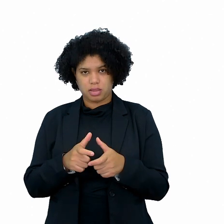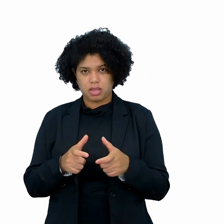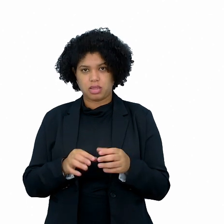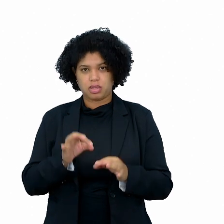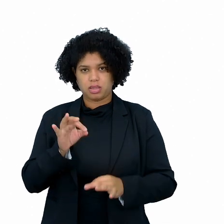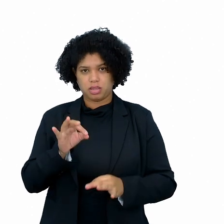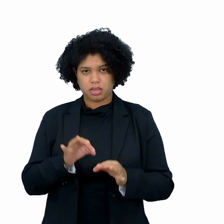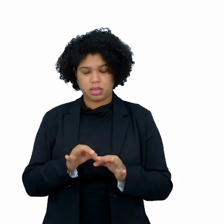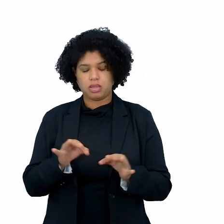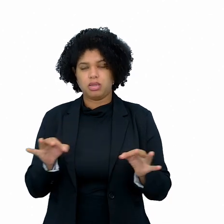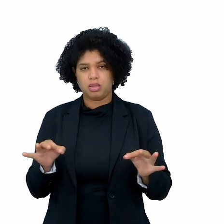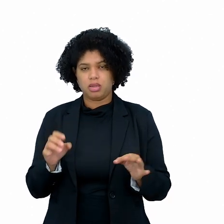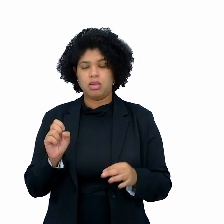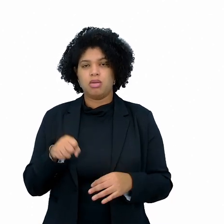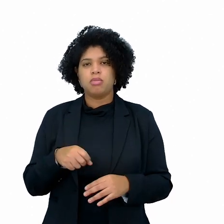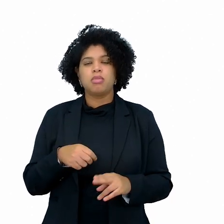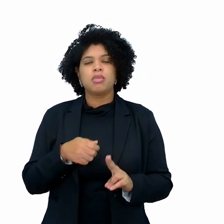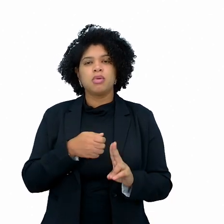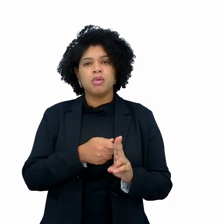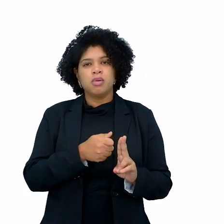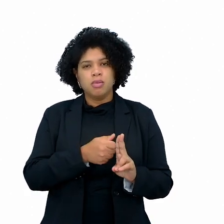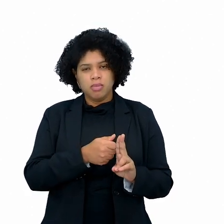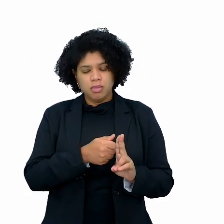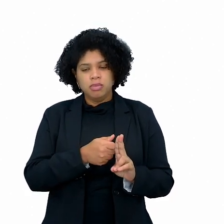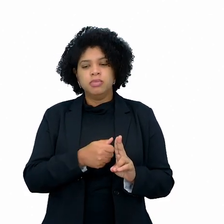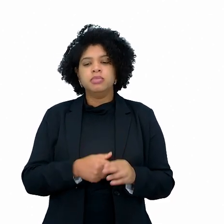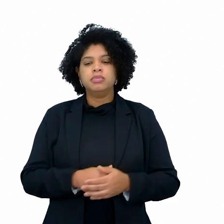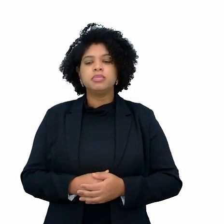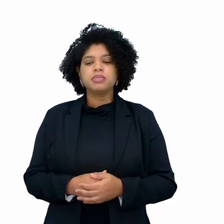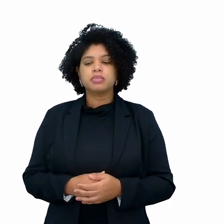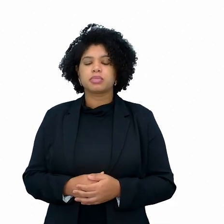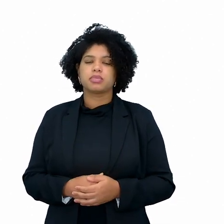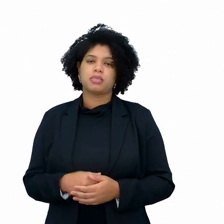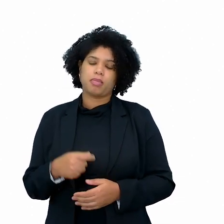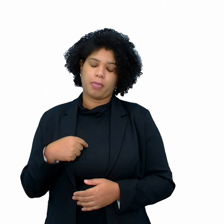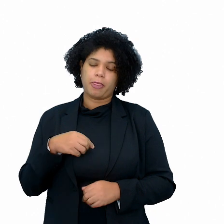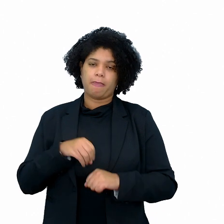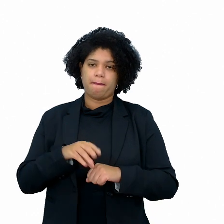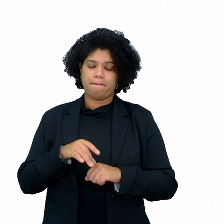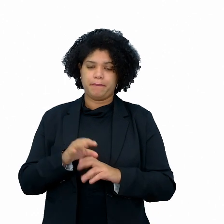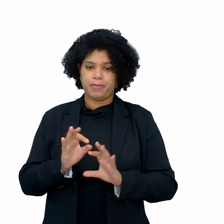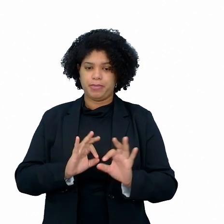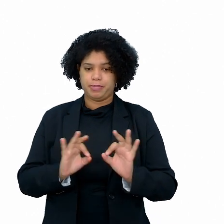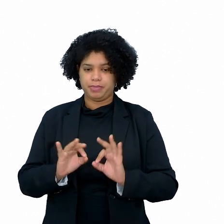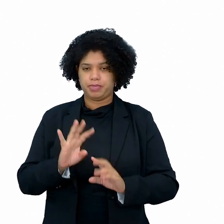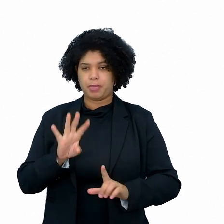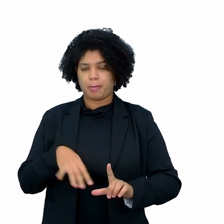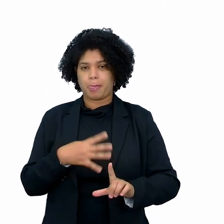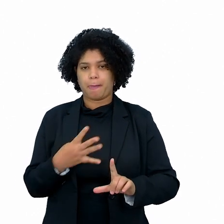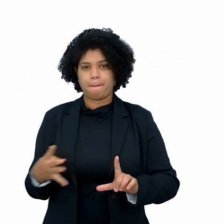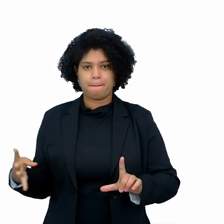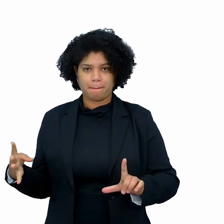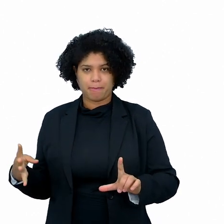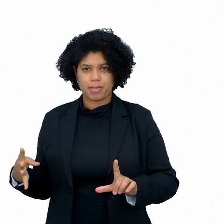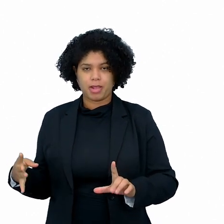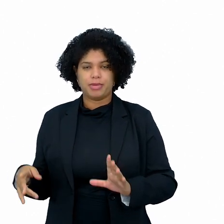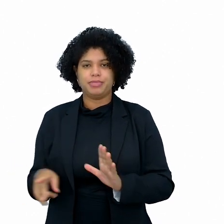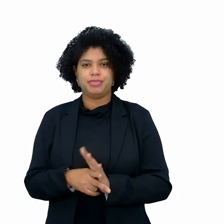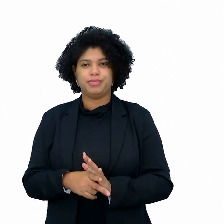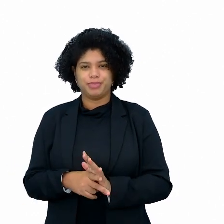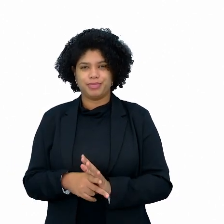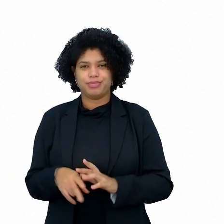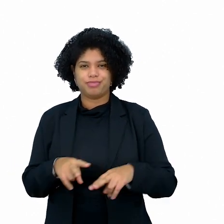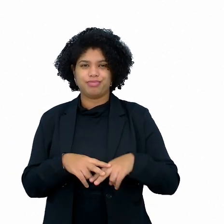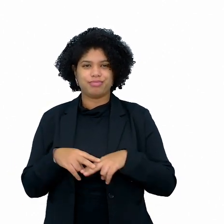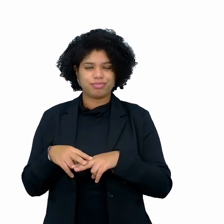medida. Como organizador, eu sugiro, né, uma tabela. Nós sugerimos aqui,